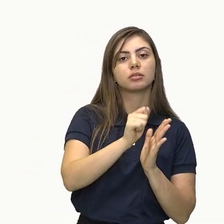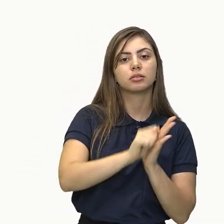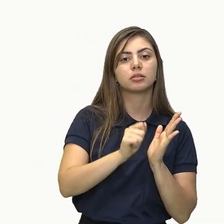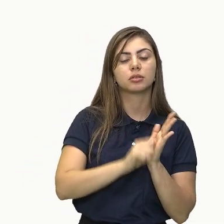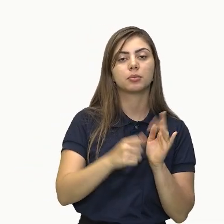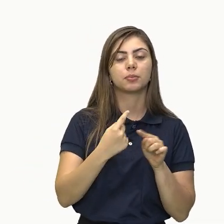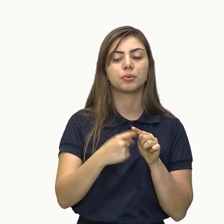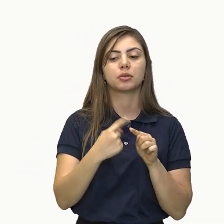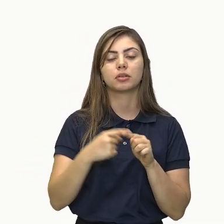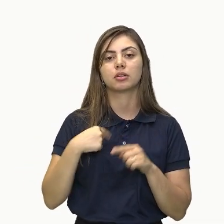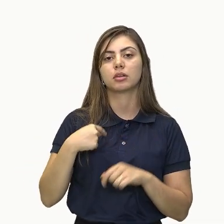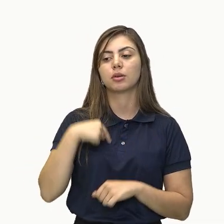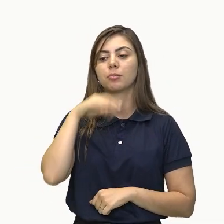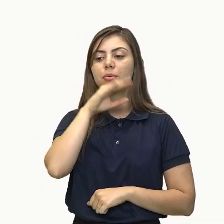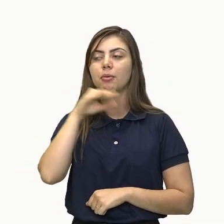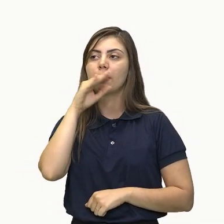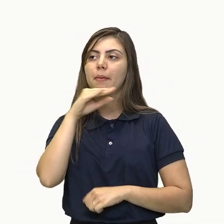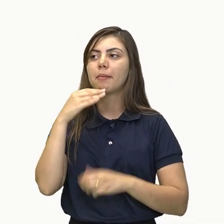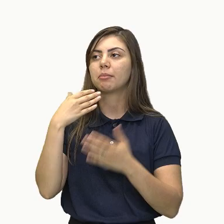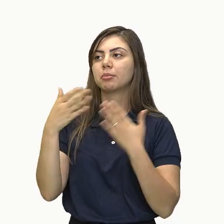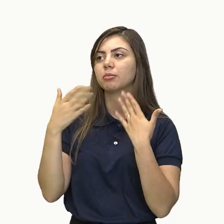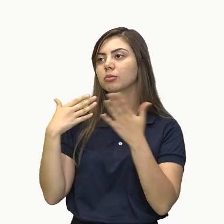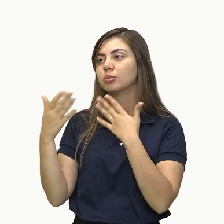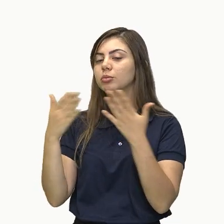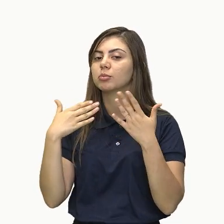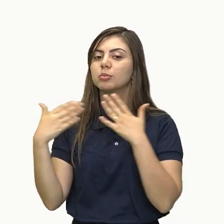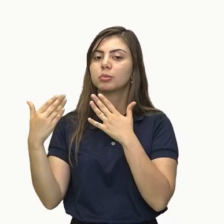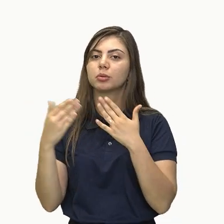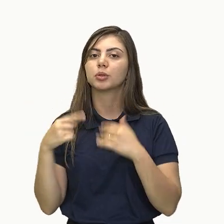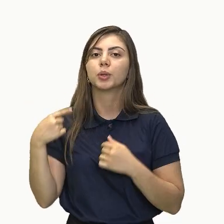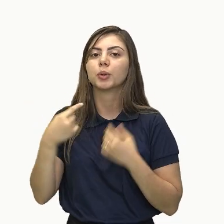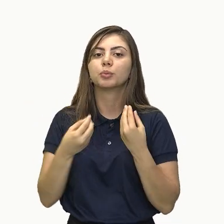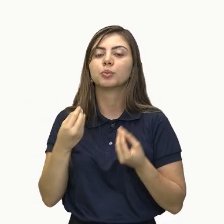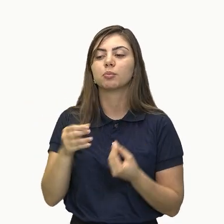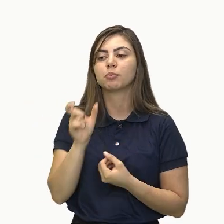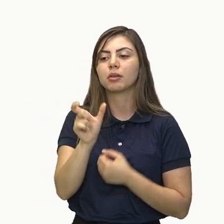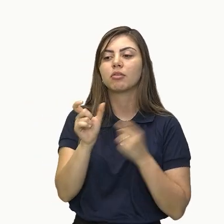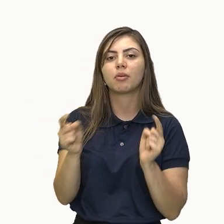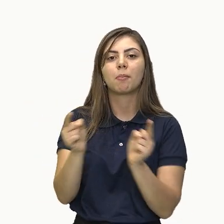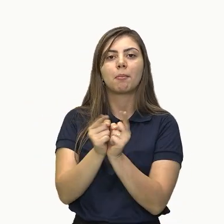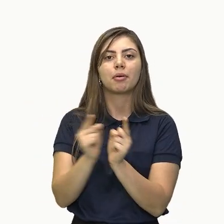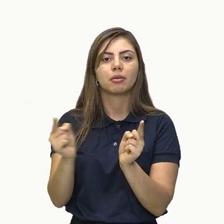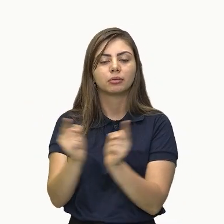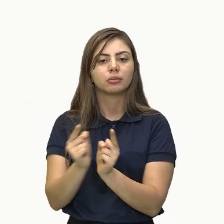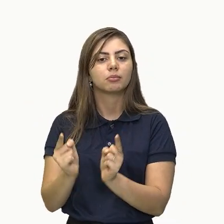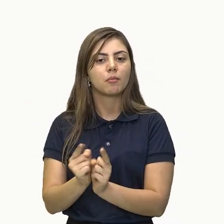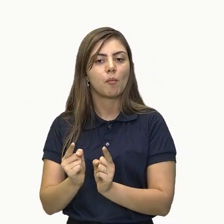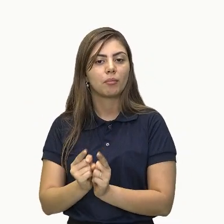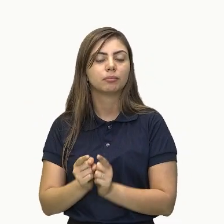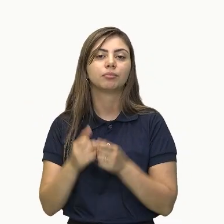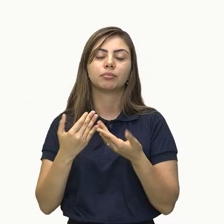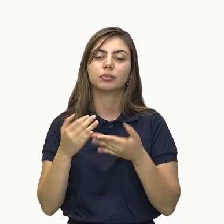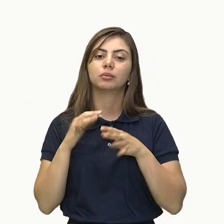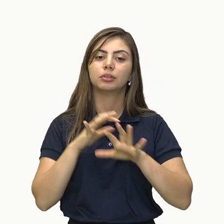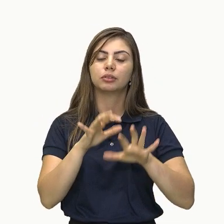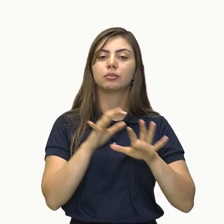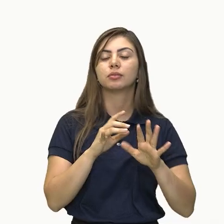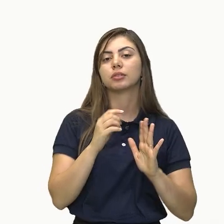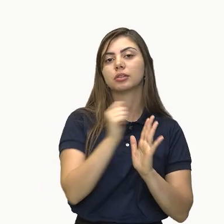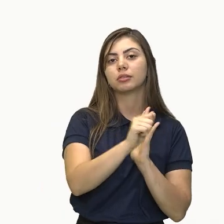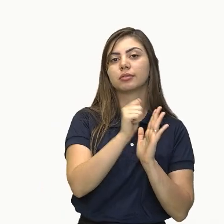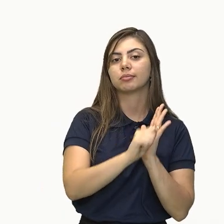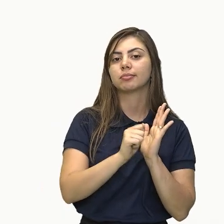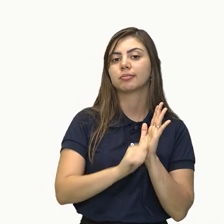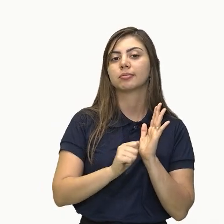falando inglês, conversando, a gente abrevia muito as palavras, então isso influencia na hora de escrever